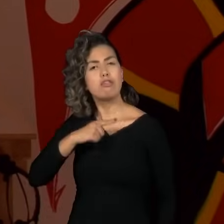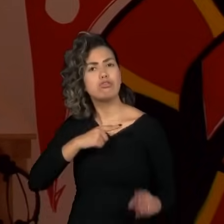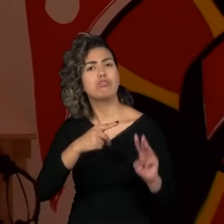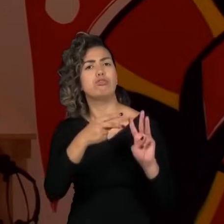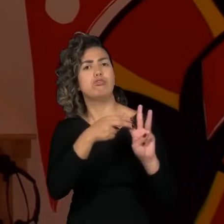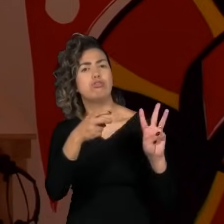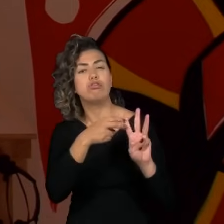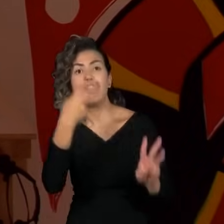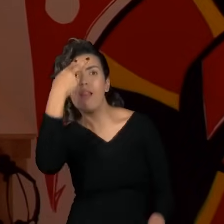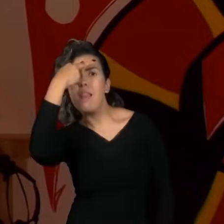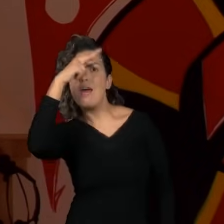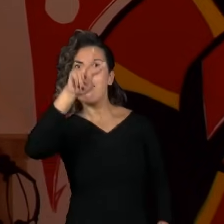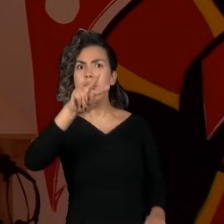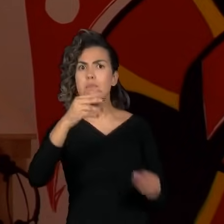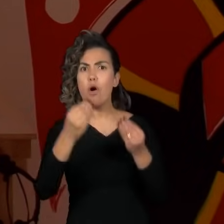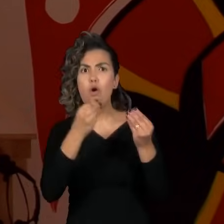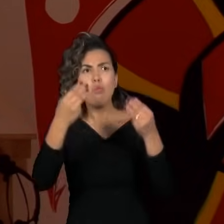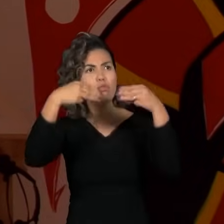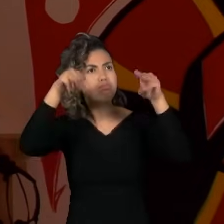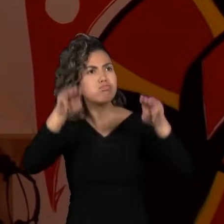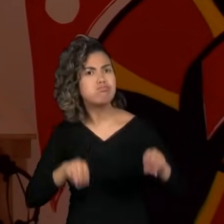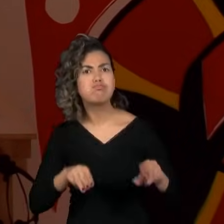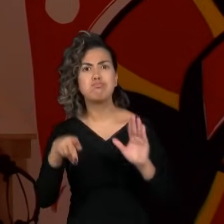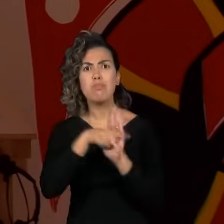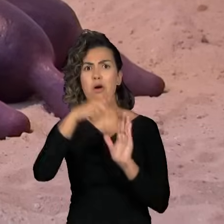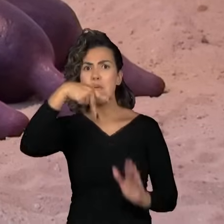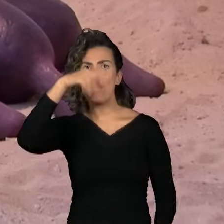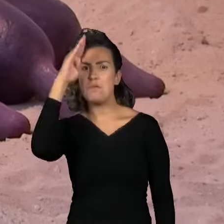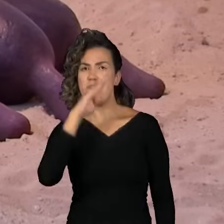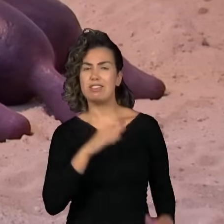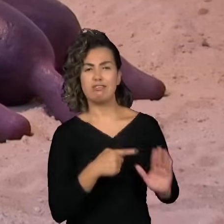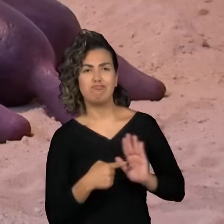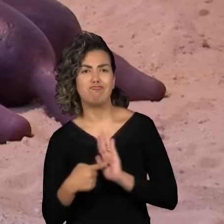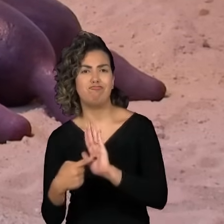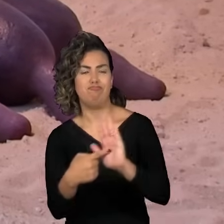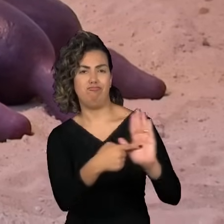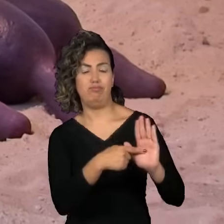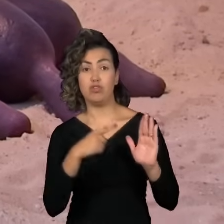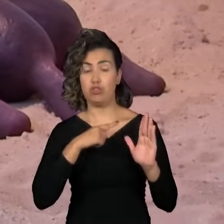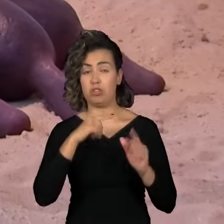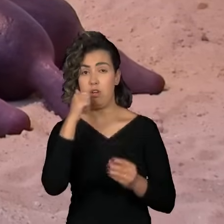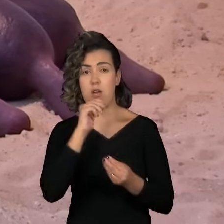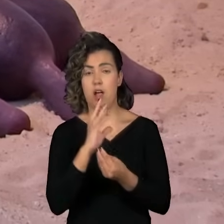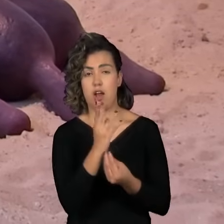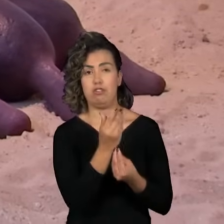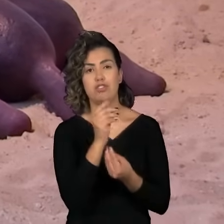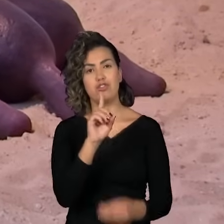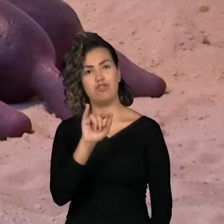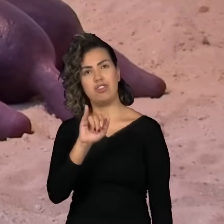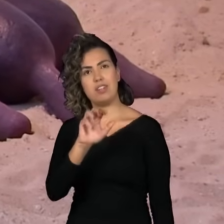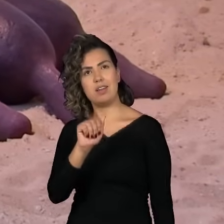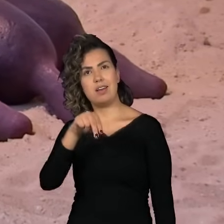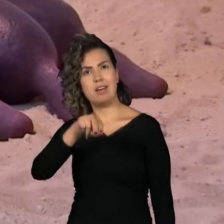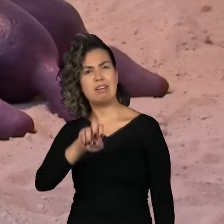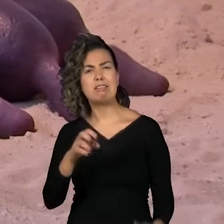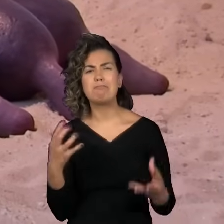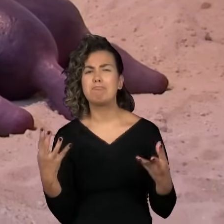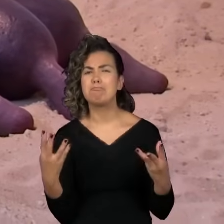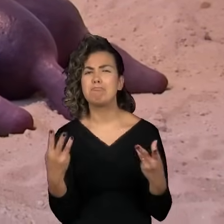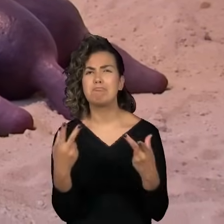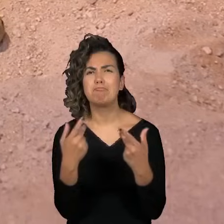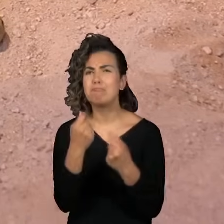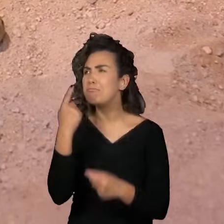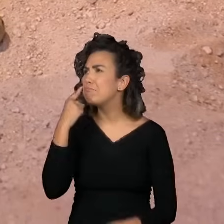de Memória e Museologia Social do Brasil. A artista Diambe da Silva, com seus tubérculos esculpidos